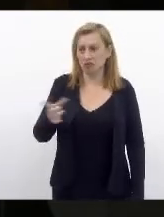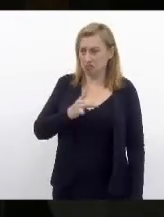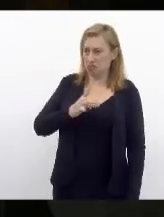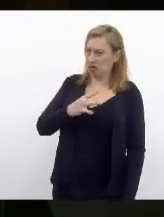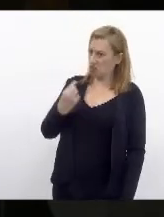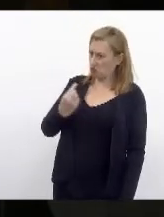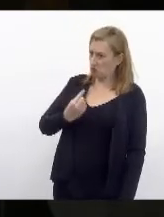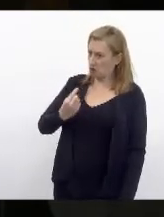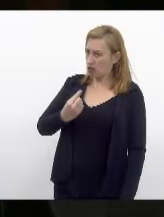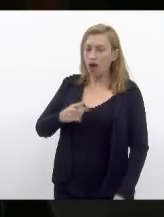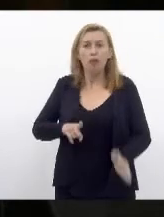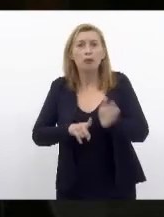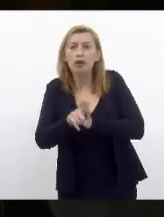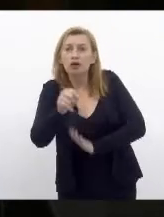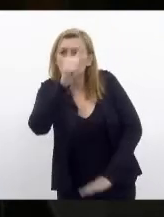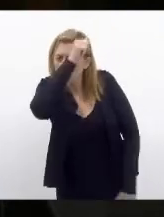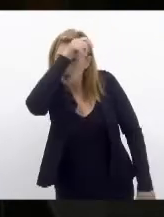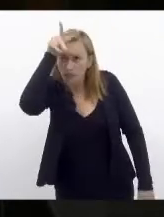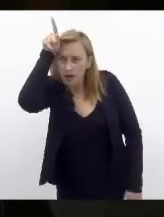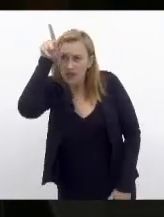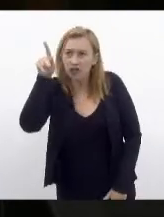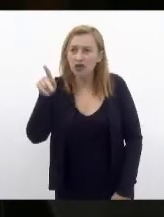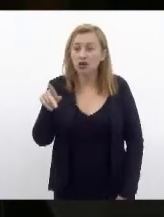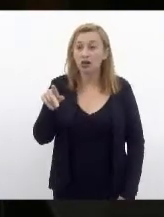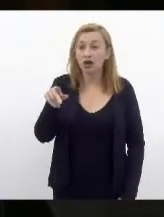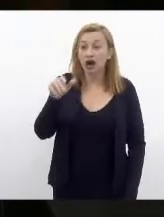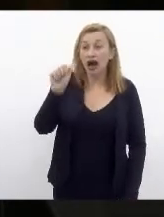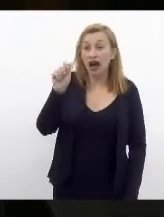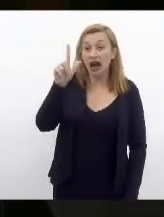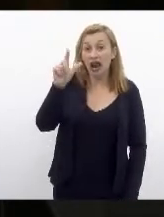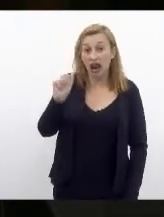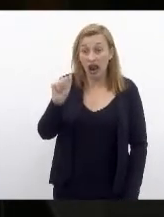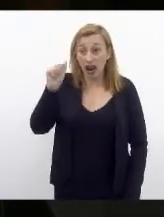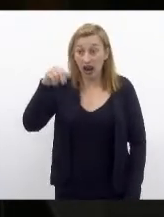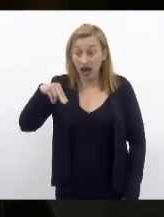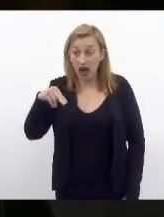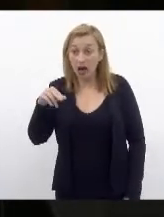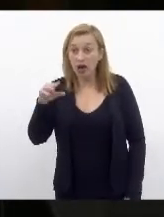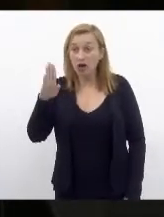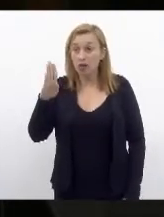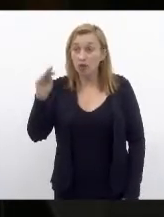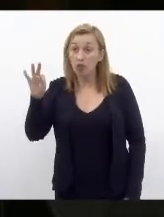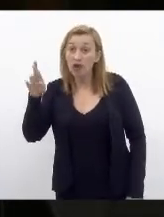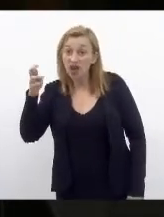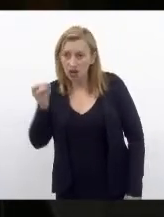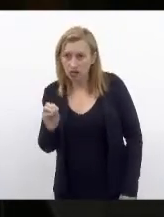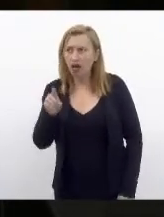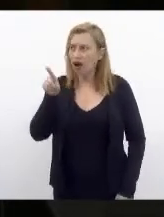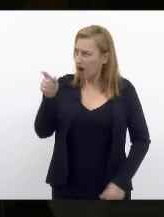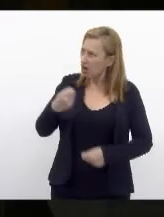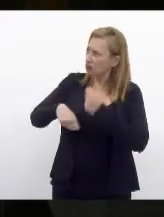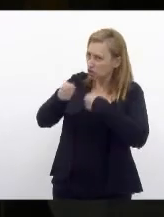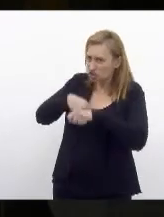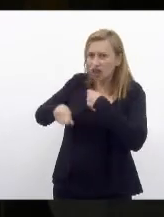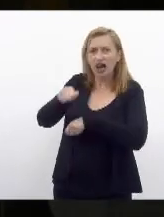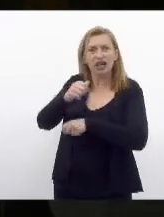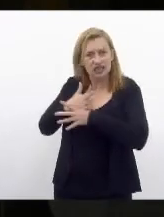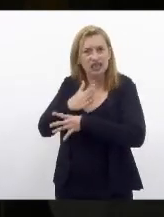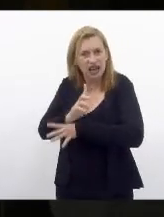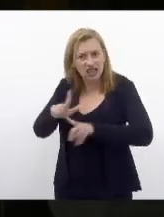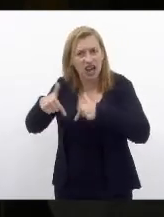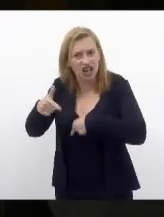Pergunta ao prefeito. Prefeito, senhor Alain Bombeiro, essa é a forma de administrar a cidade?